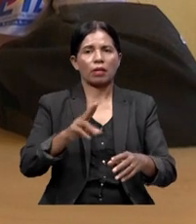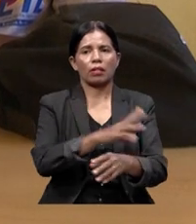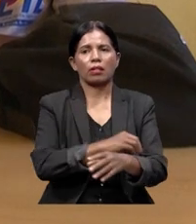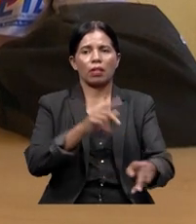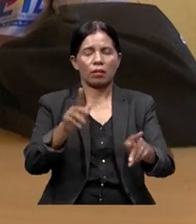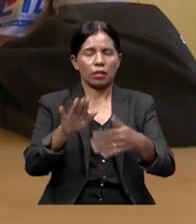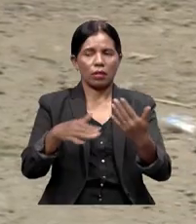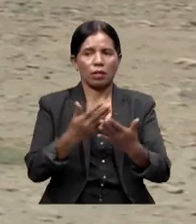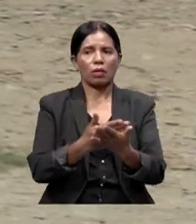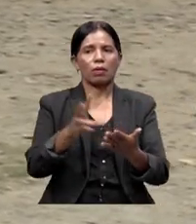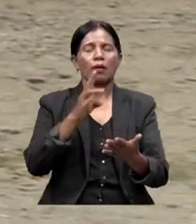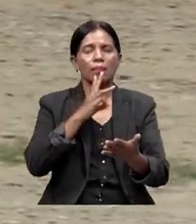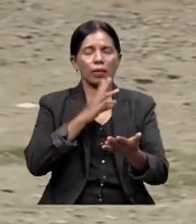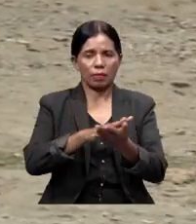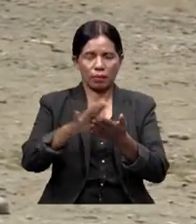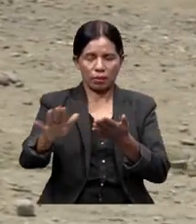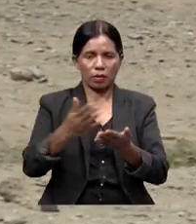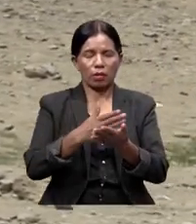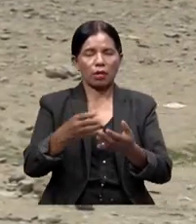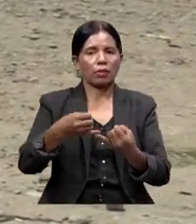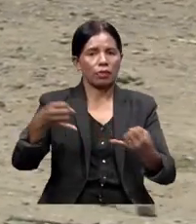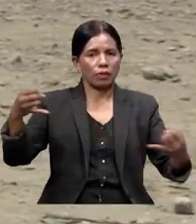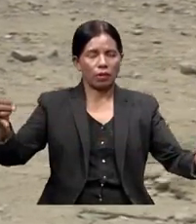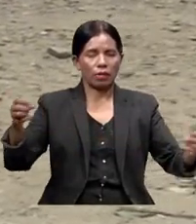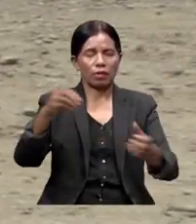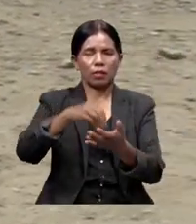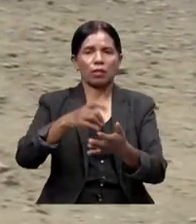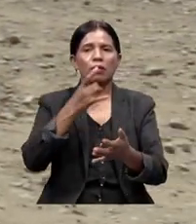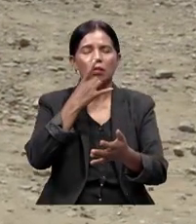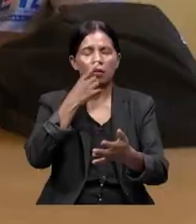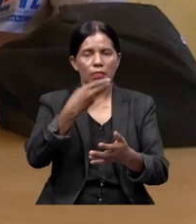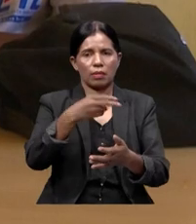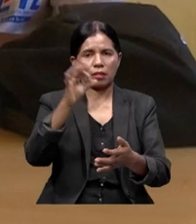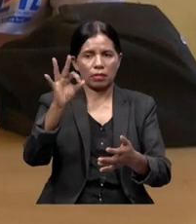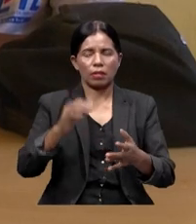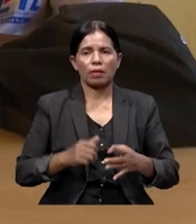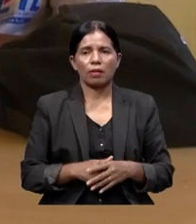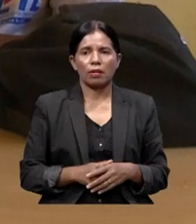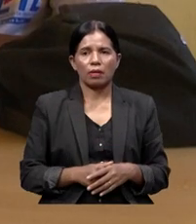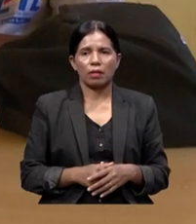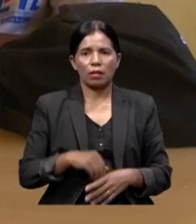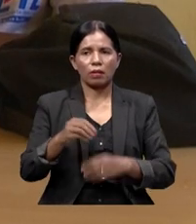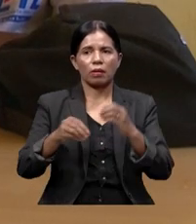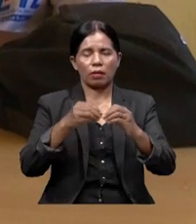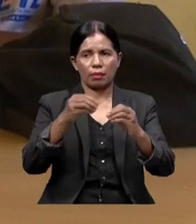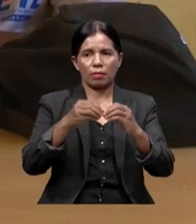negociante Sira Sosa Rasik B. Mos, no Sosa Fiu, onde instala eletricidade ba Harish Fatin. Com ba Harish Fatin,